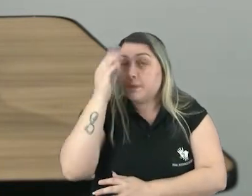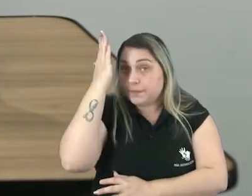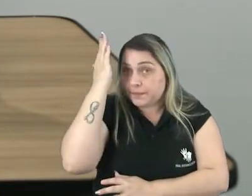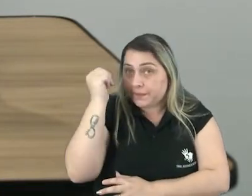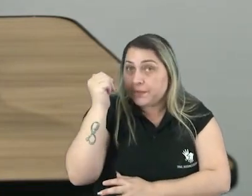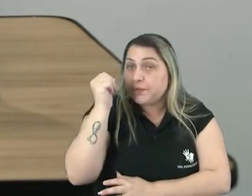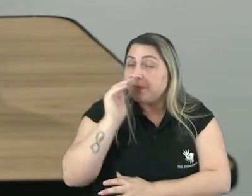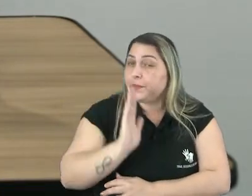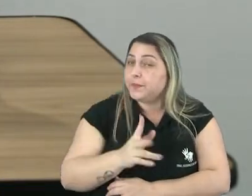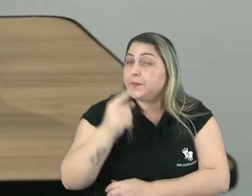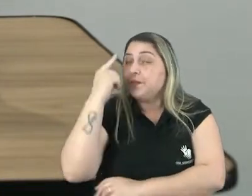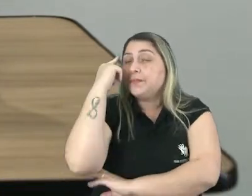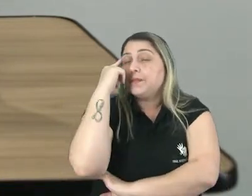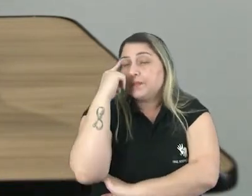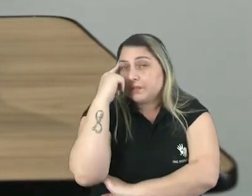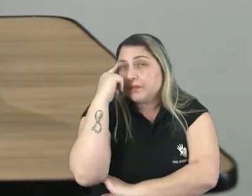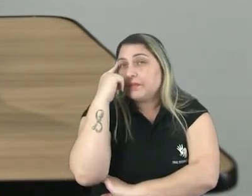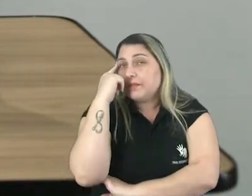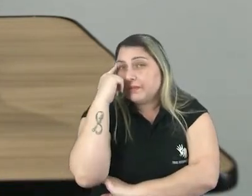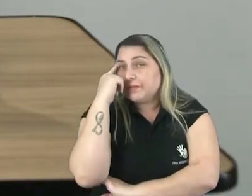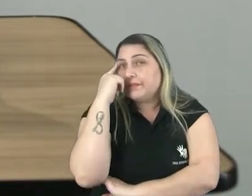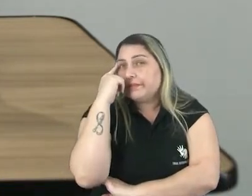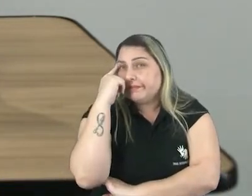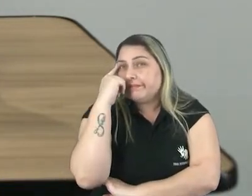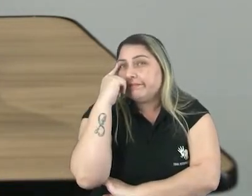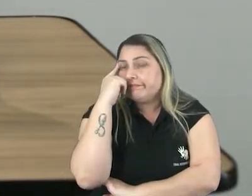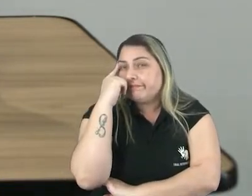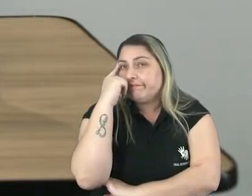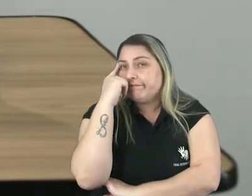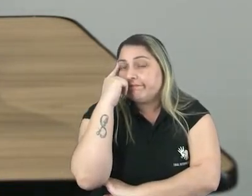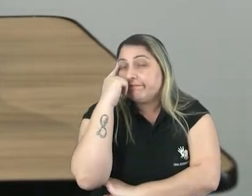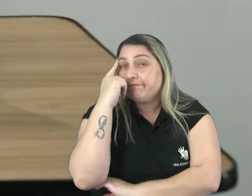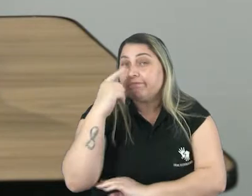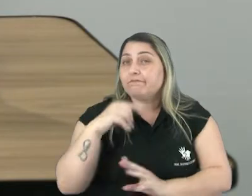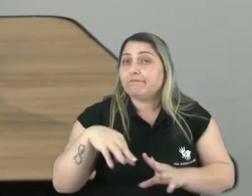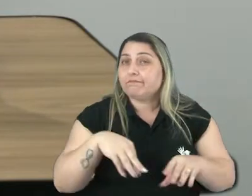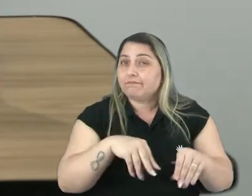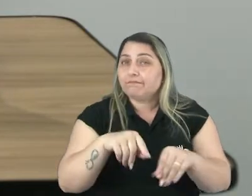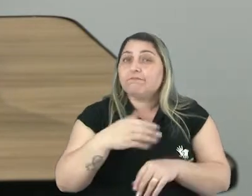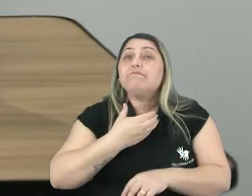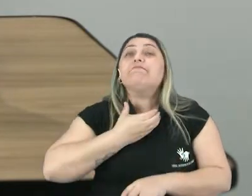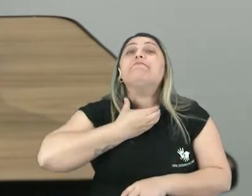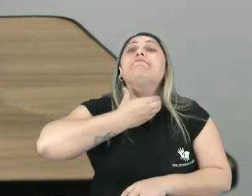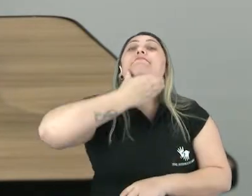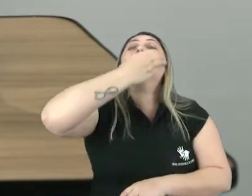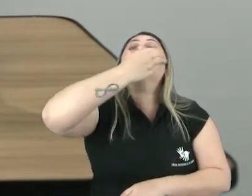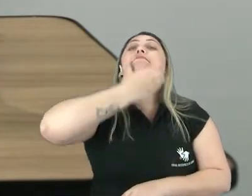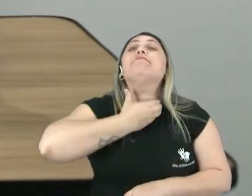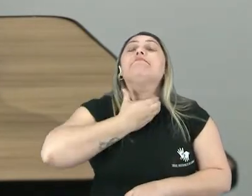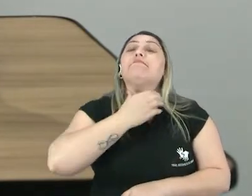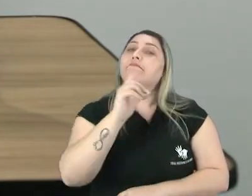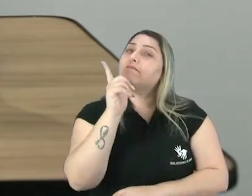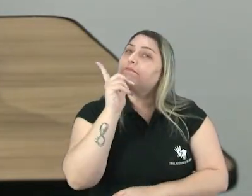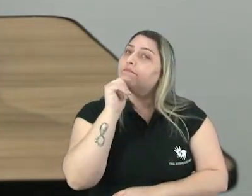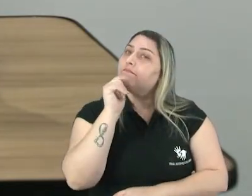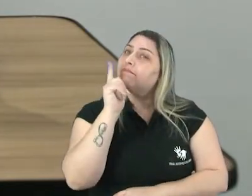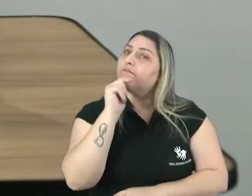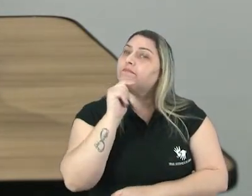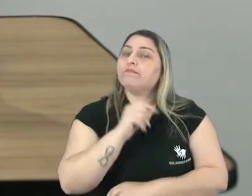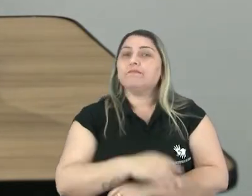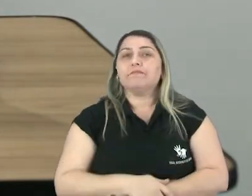sabe? Alguém já pensou sobre isso? Na terra é a girafa. E na